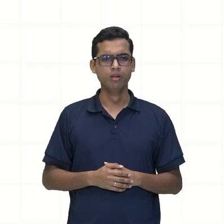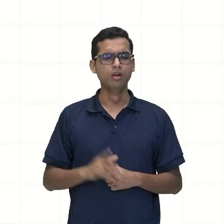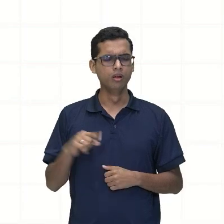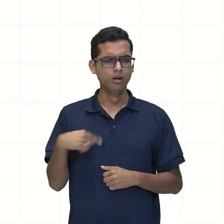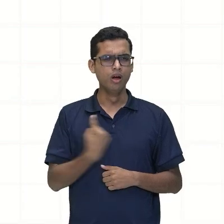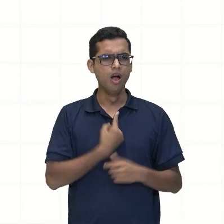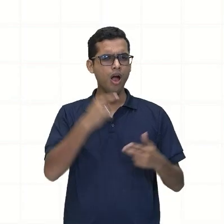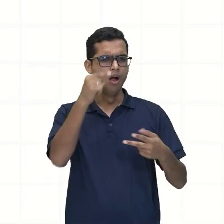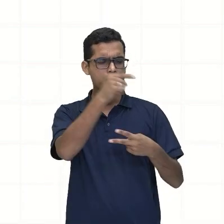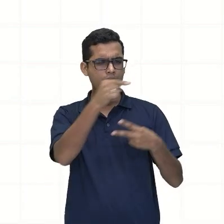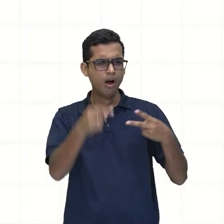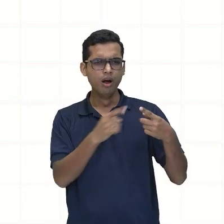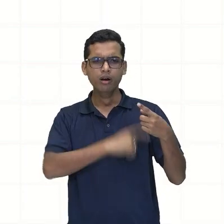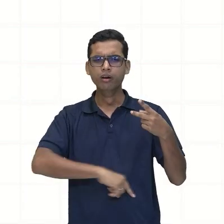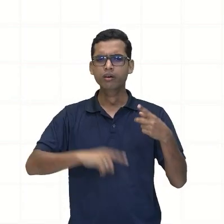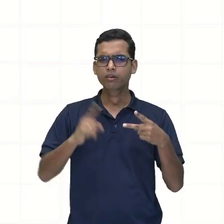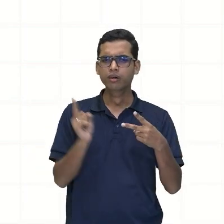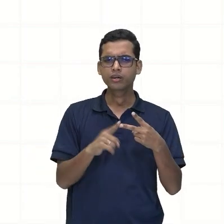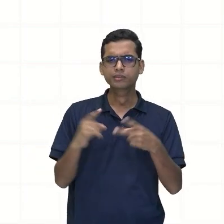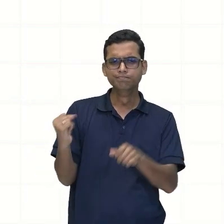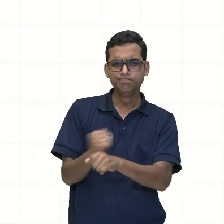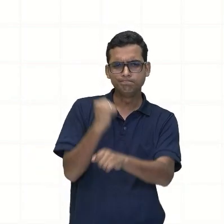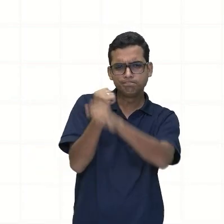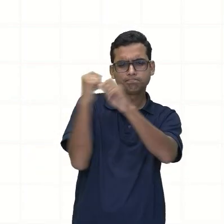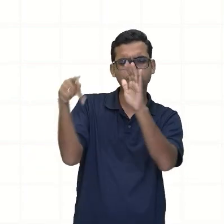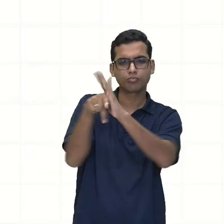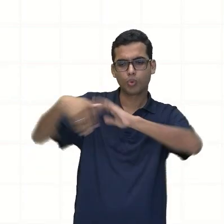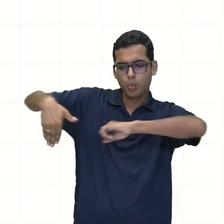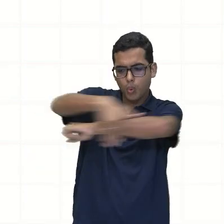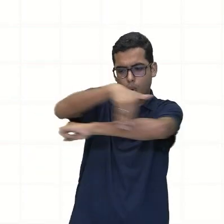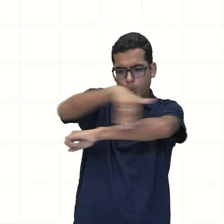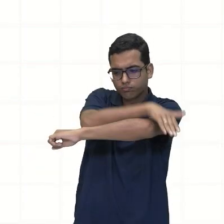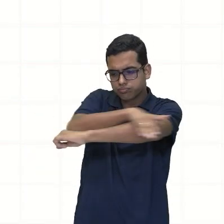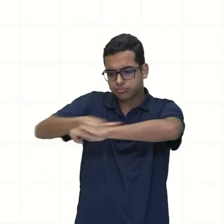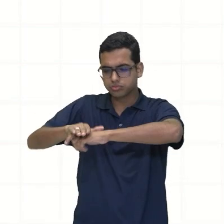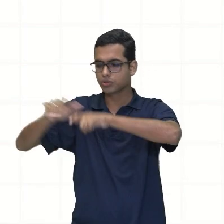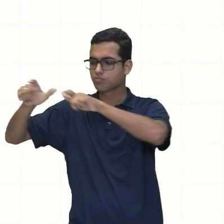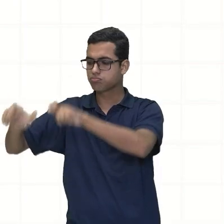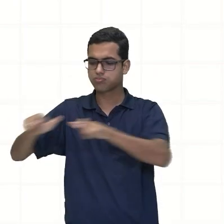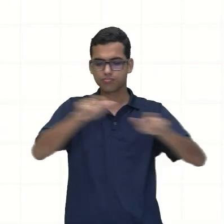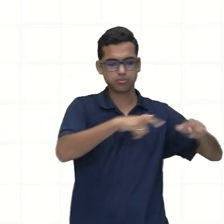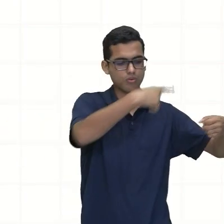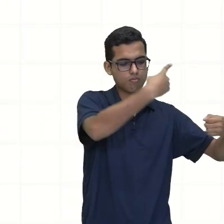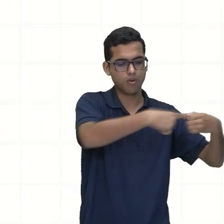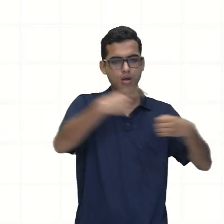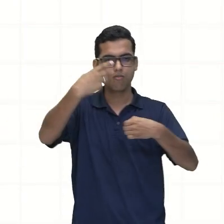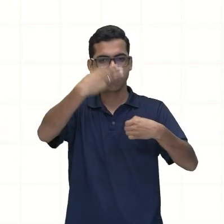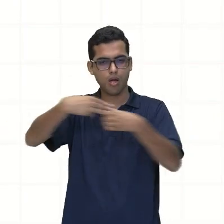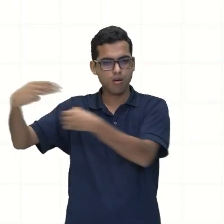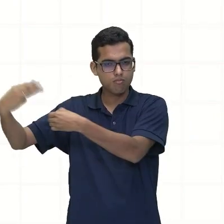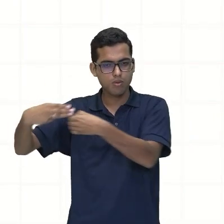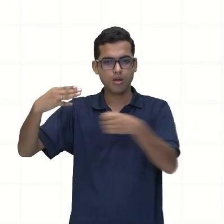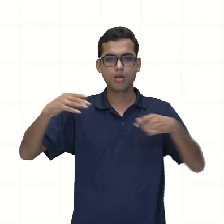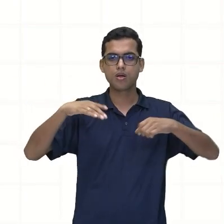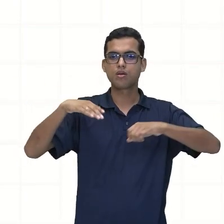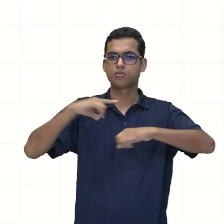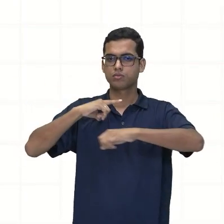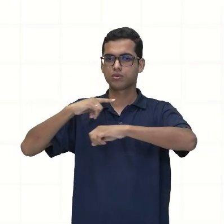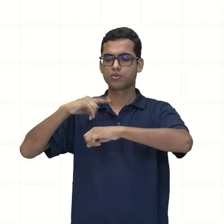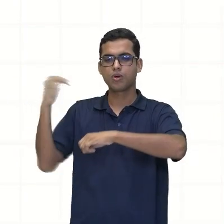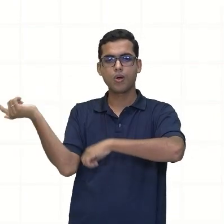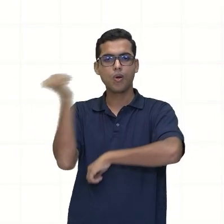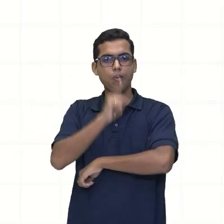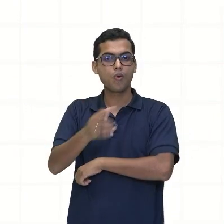pontuamos aqui, olha, a construção de rodovias, isso vai atrair ali as pessoas, né, porque vai ter oferta de empregos.